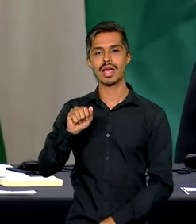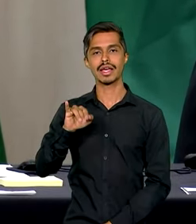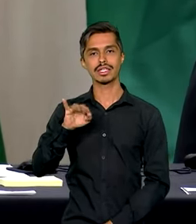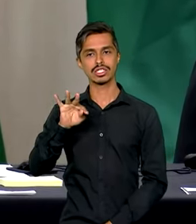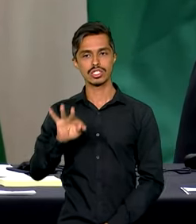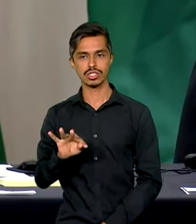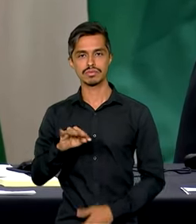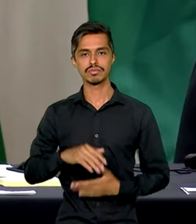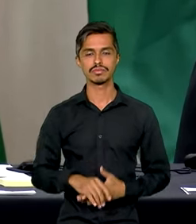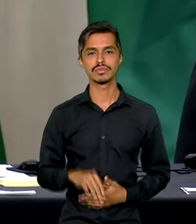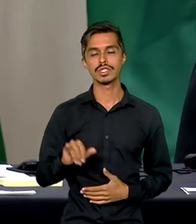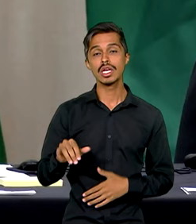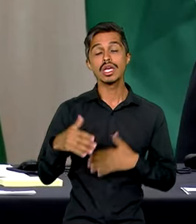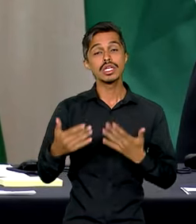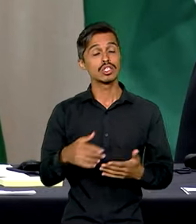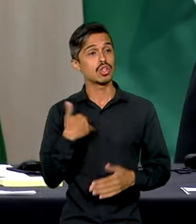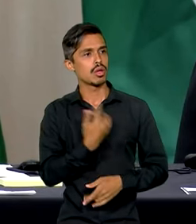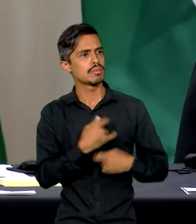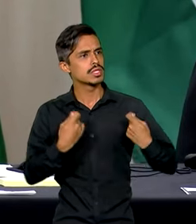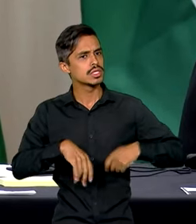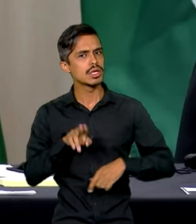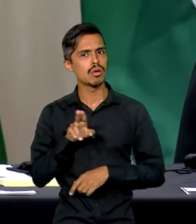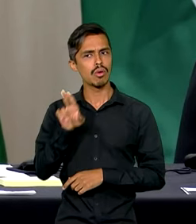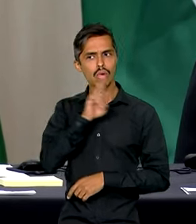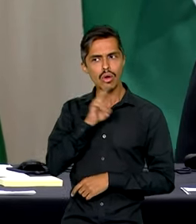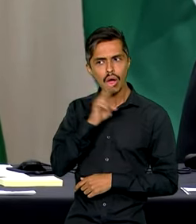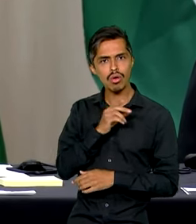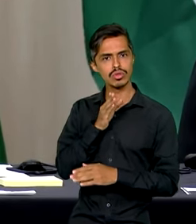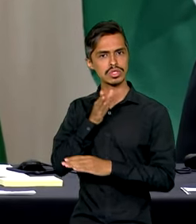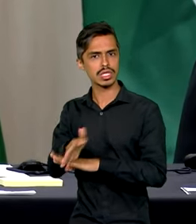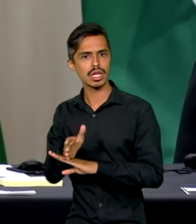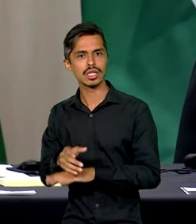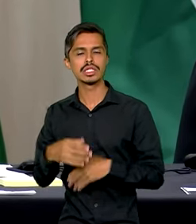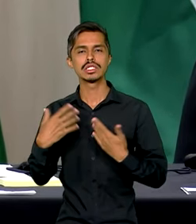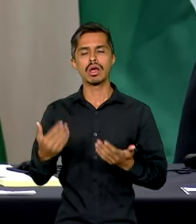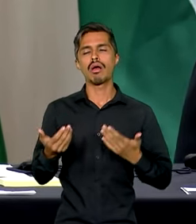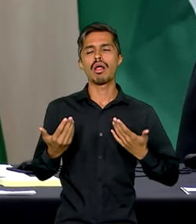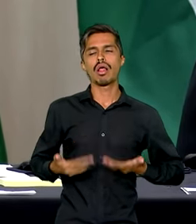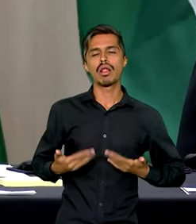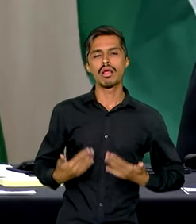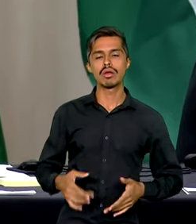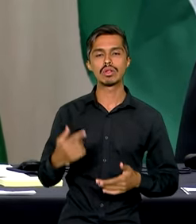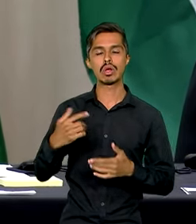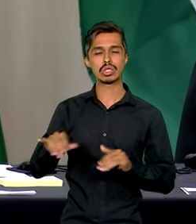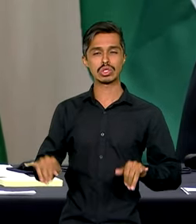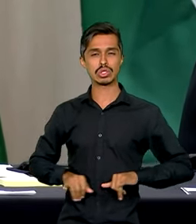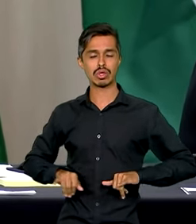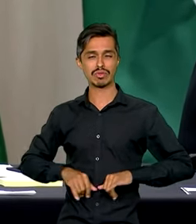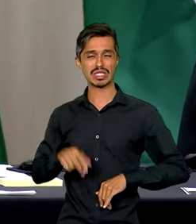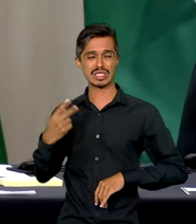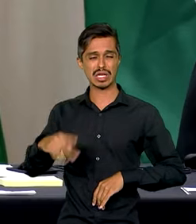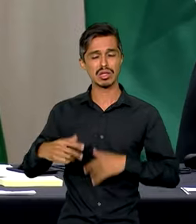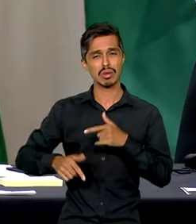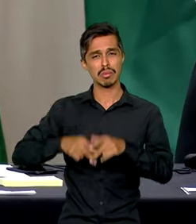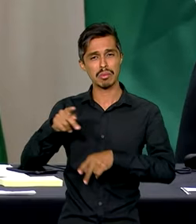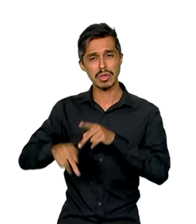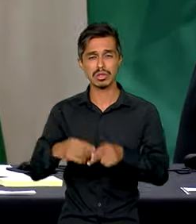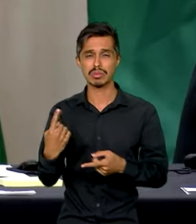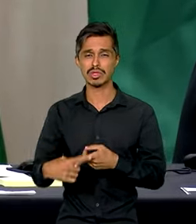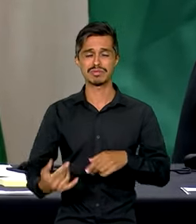Haiti precisamos agir com rapidez para aliviar o sofrimento de uma população dilacerada pela